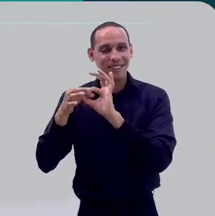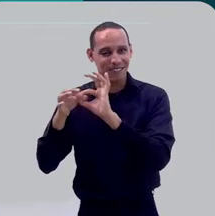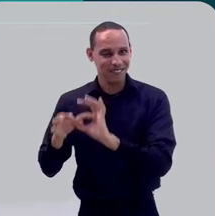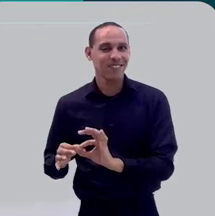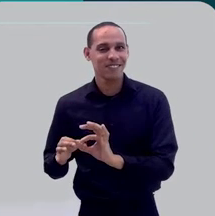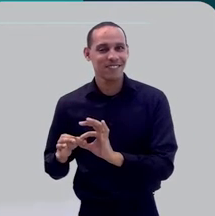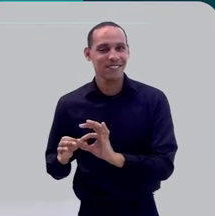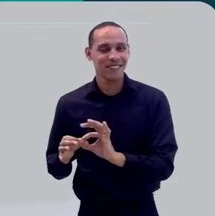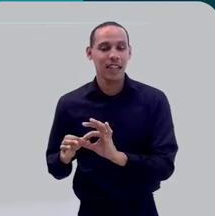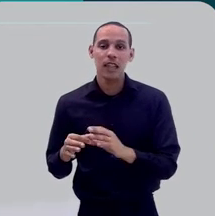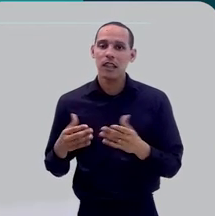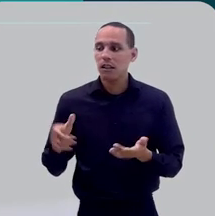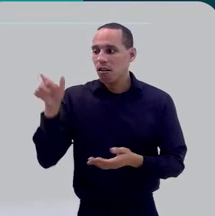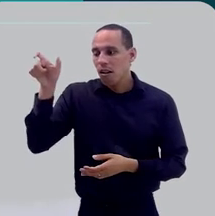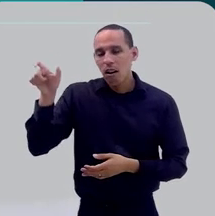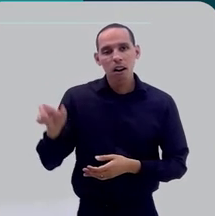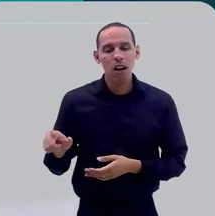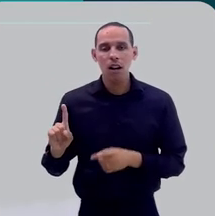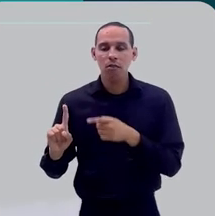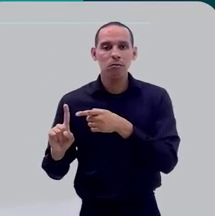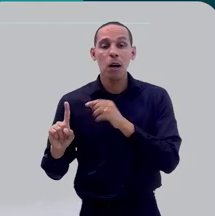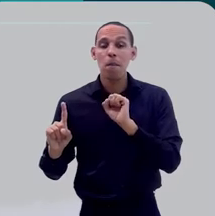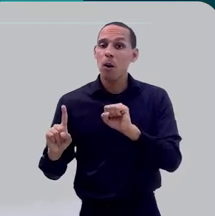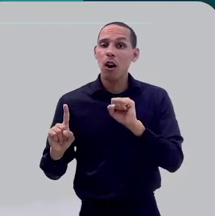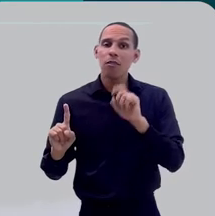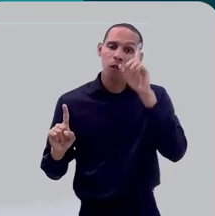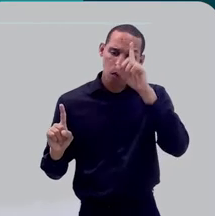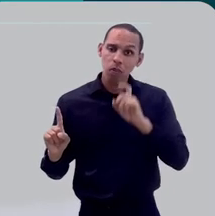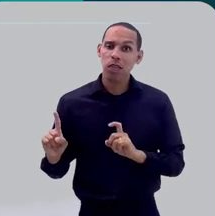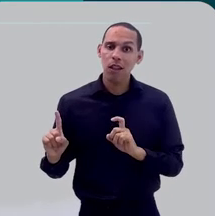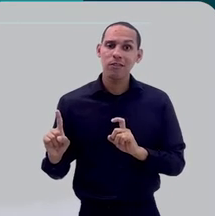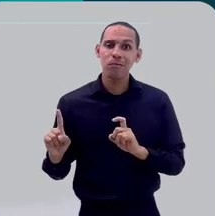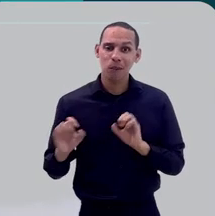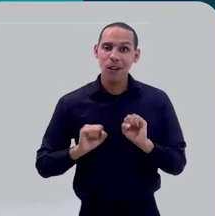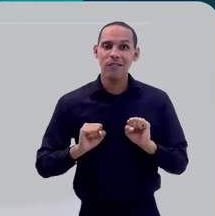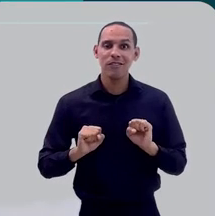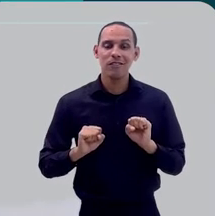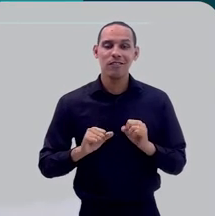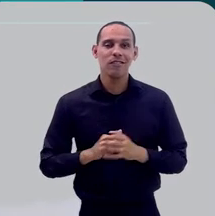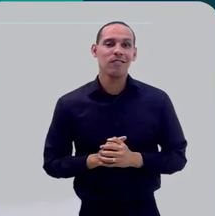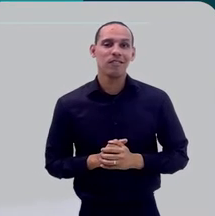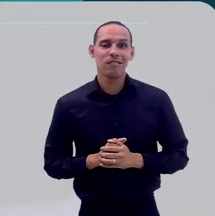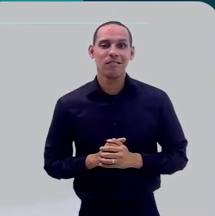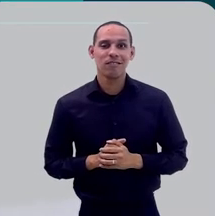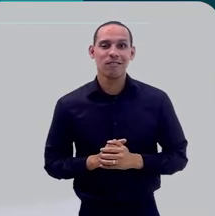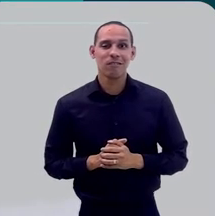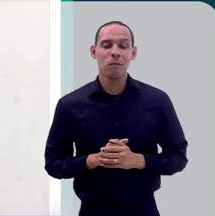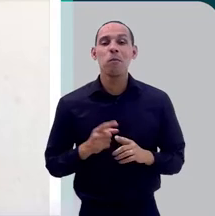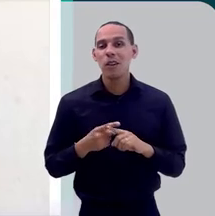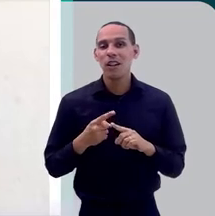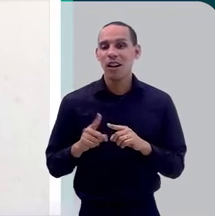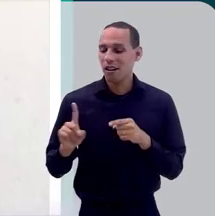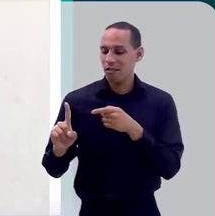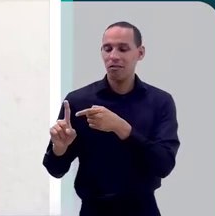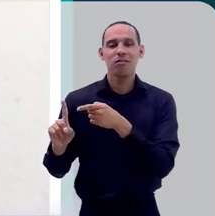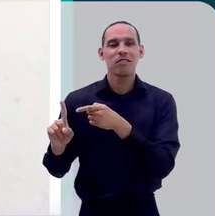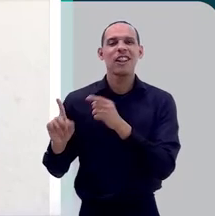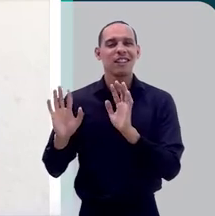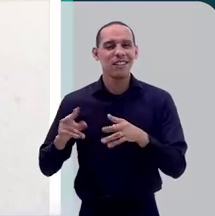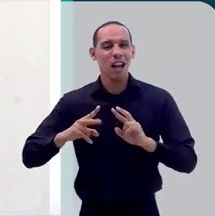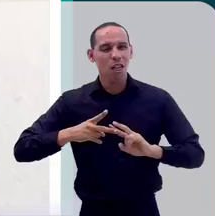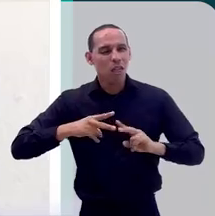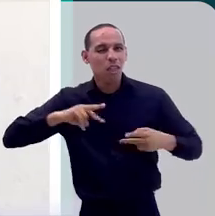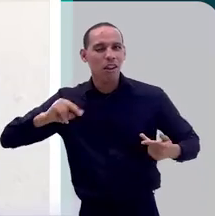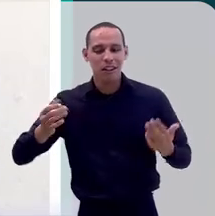doenças associadas. Então, a pessoa pode, por exemplo, desenvolver uma depressão mesmo. Se a pessoa tem